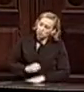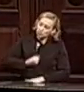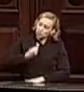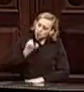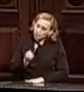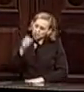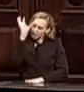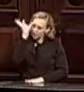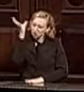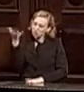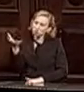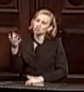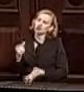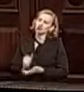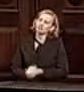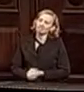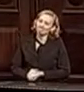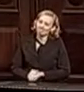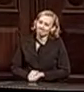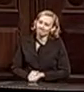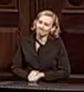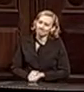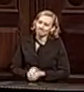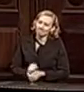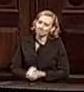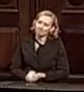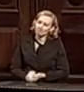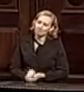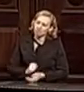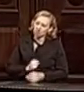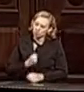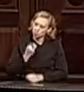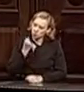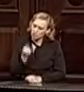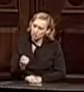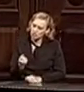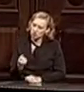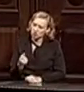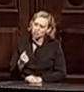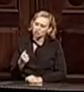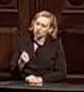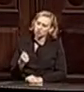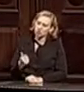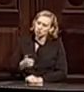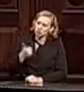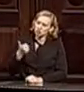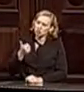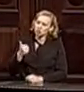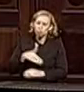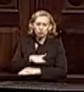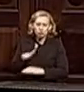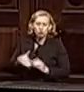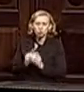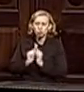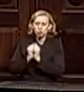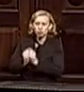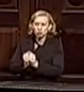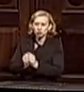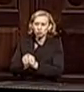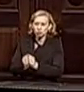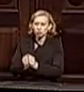soluções, avançar de uma maneira efetiva. E aí, com a participação de todos,